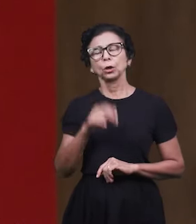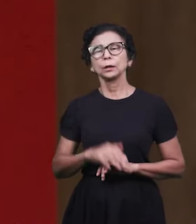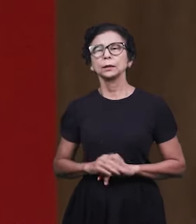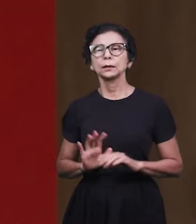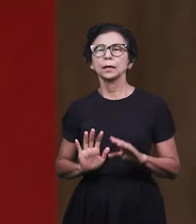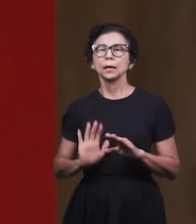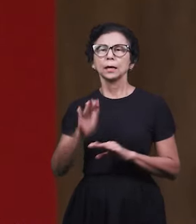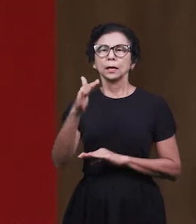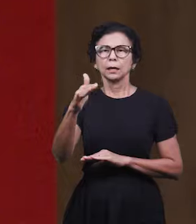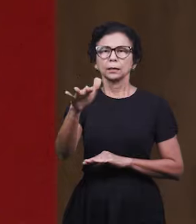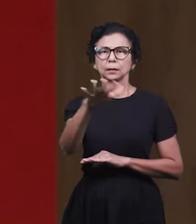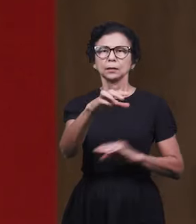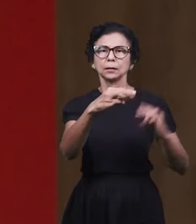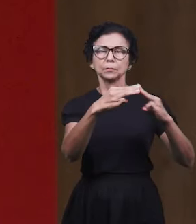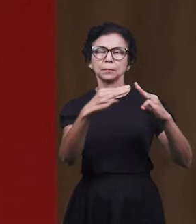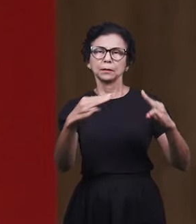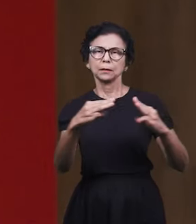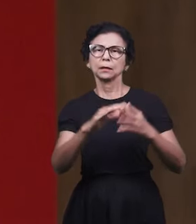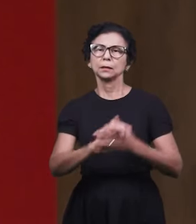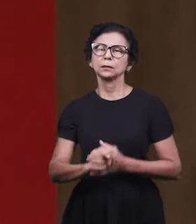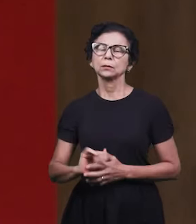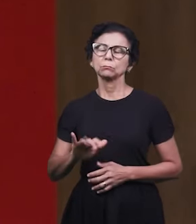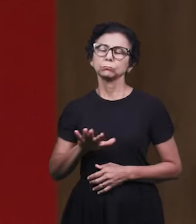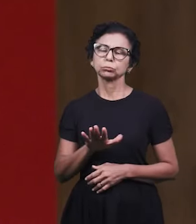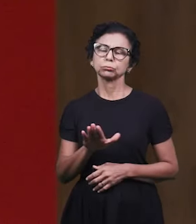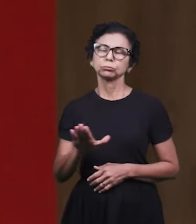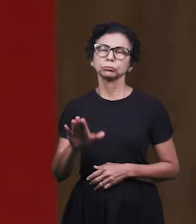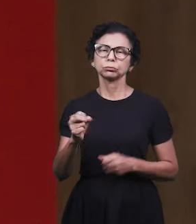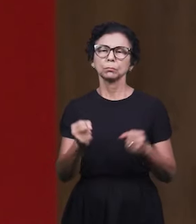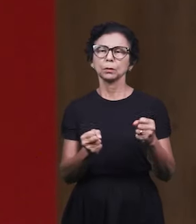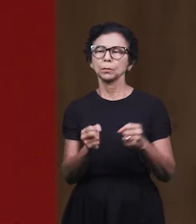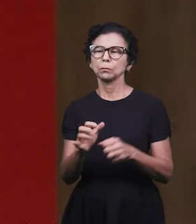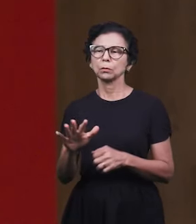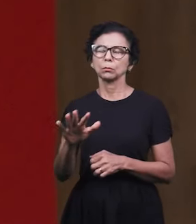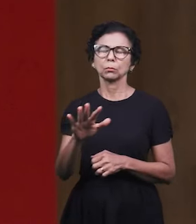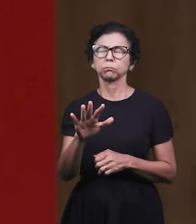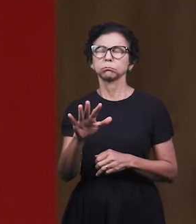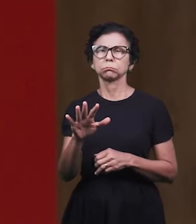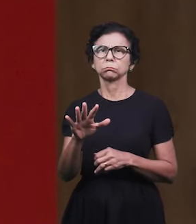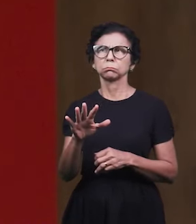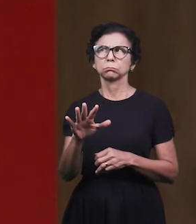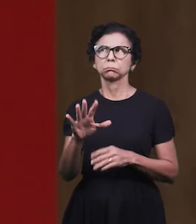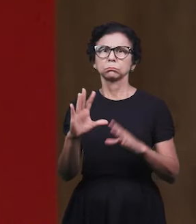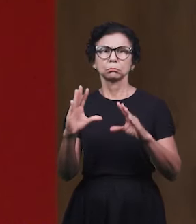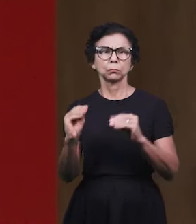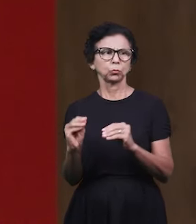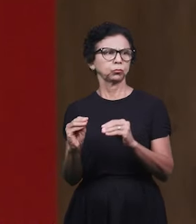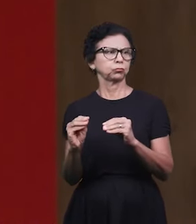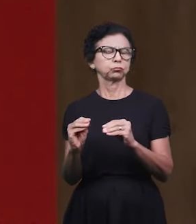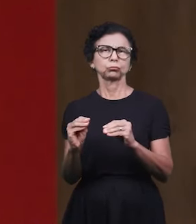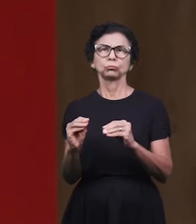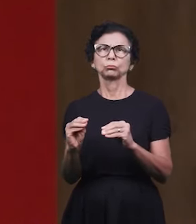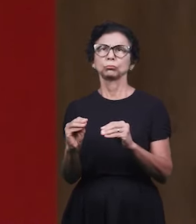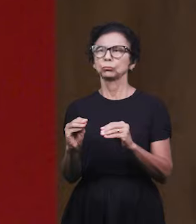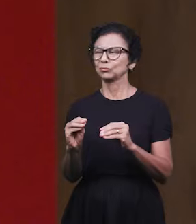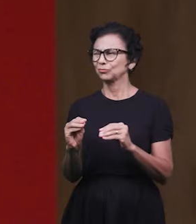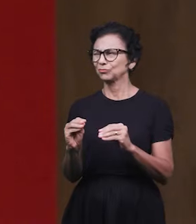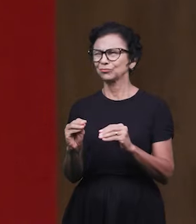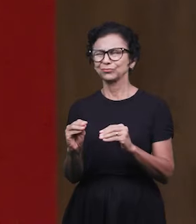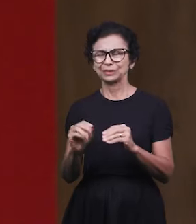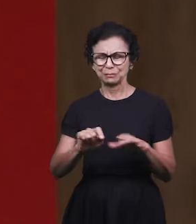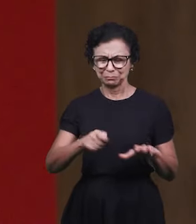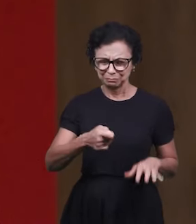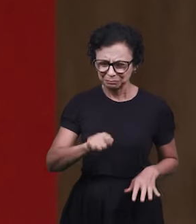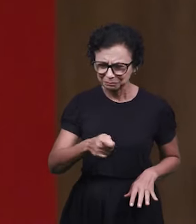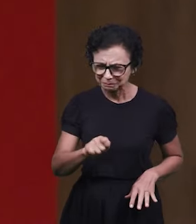Na subida do Manaim, logo no meio da montanha lá, o motor apagou. Pousou o carro, tentou, mexeu